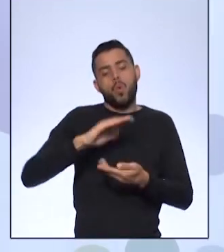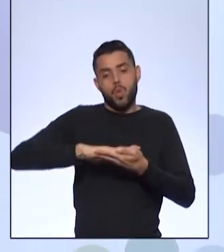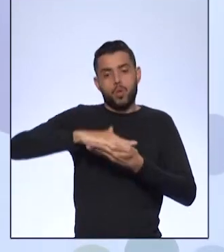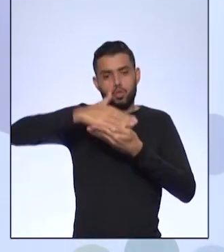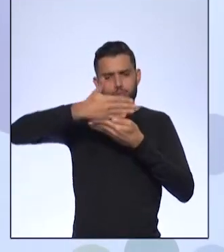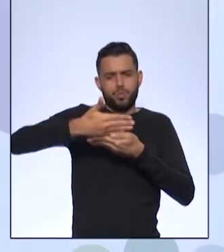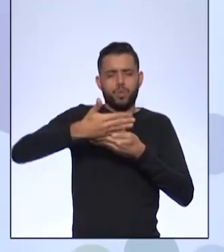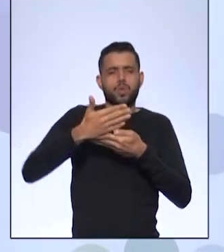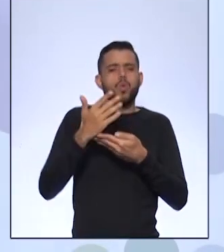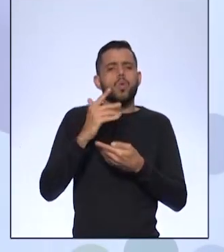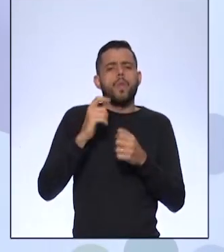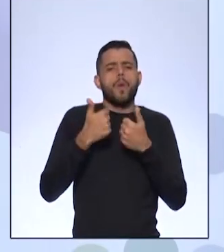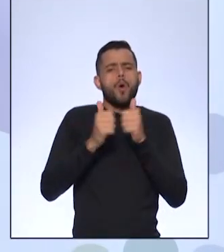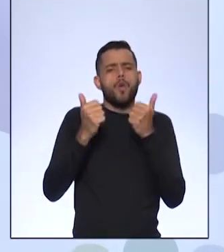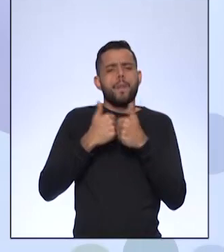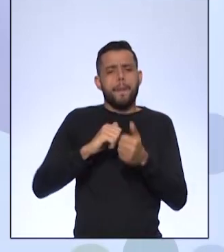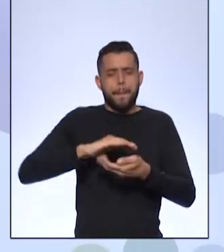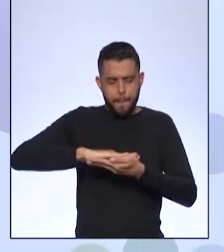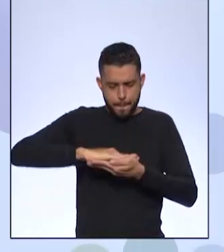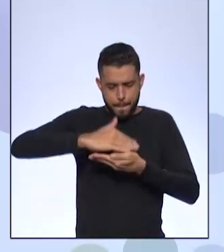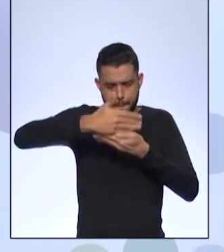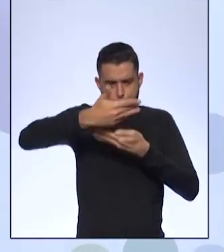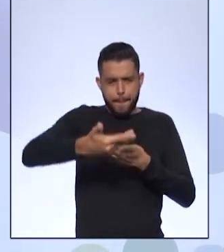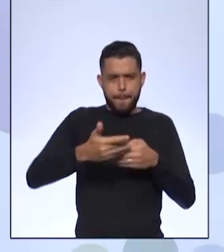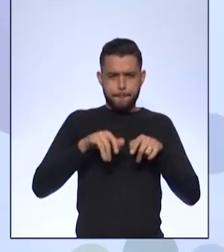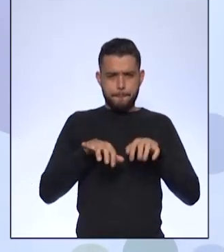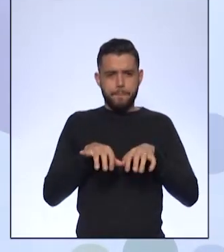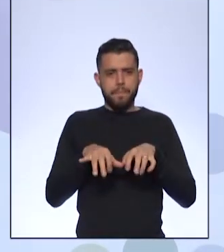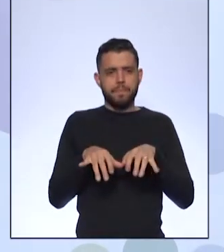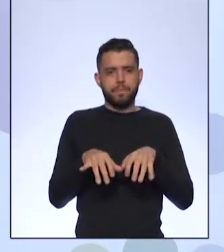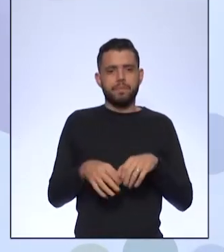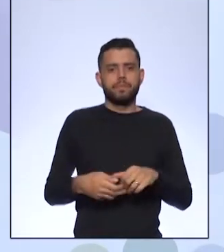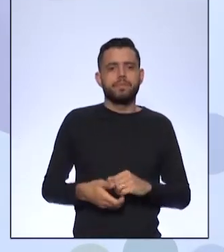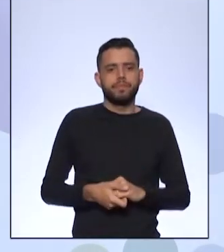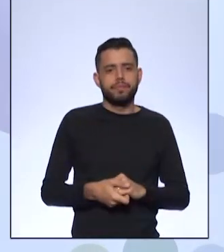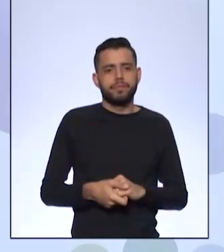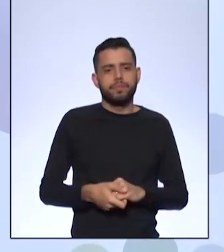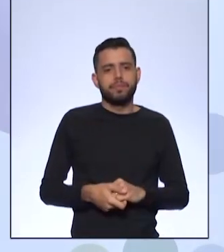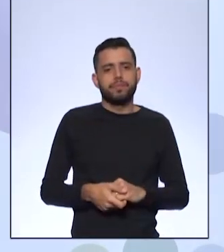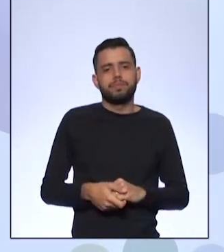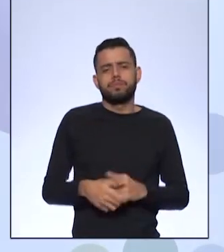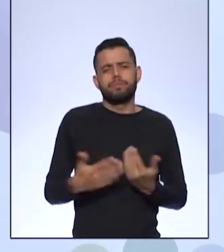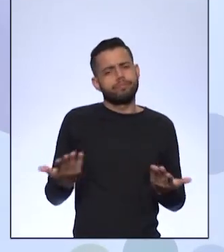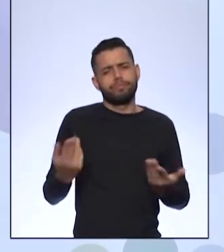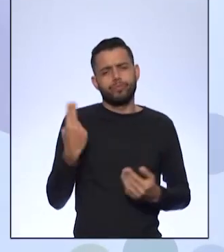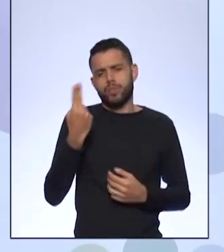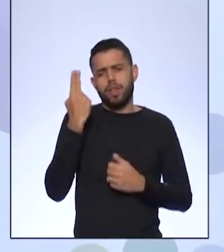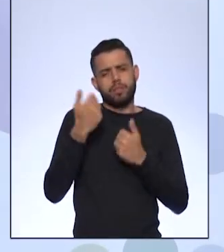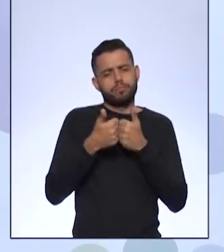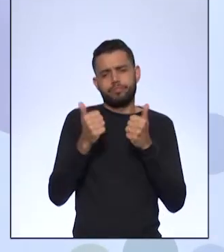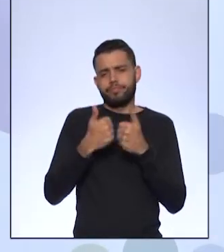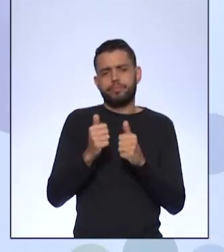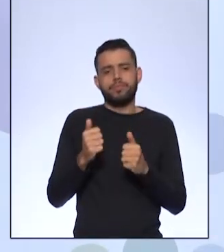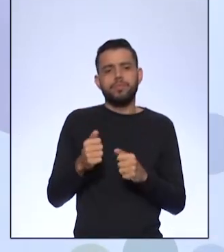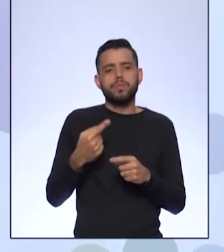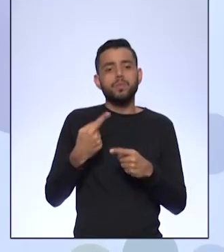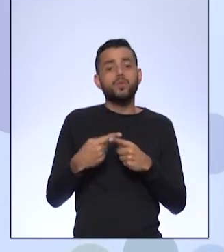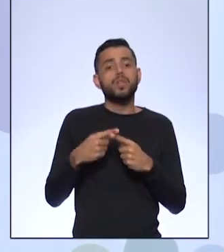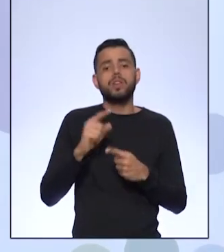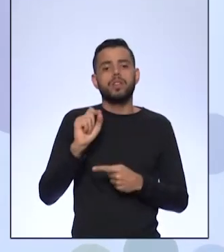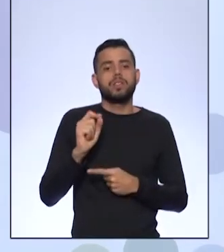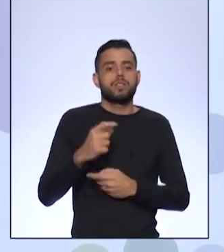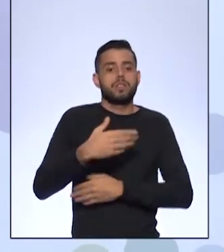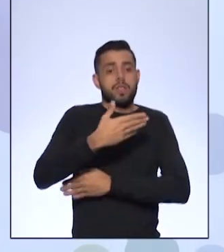no busão ali, você está indo para Barra Funda, você abre um notebook, um MacBook Pro, no meio do busão. Você não faz isso, porque justamente